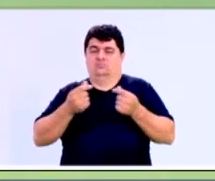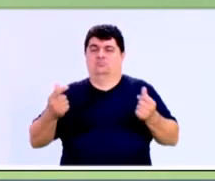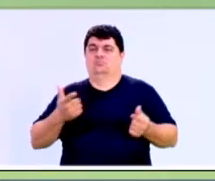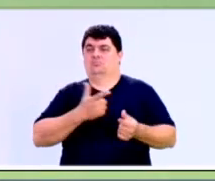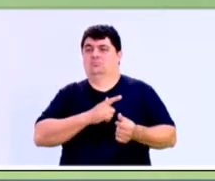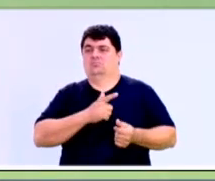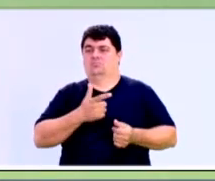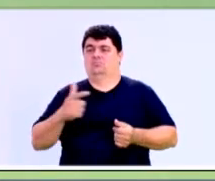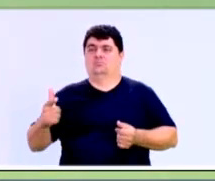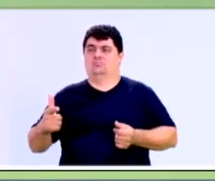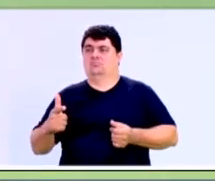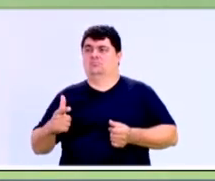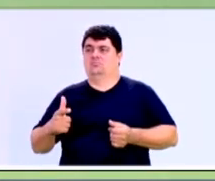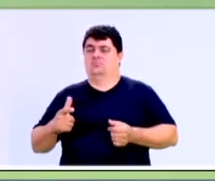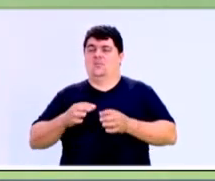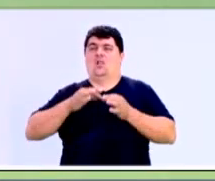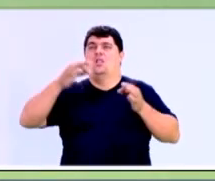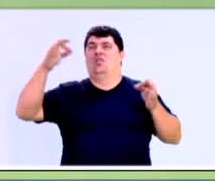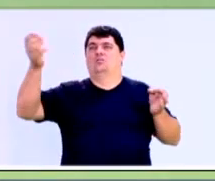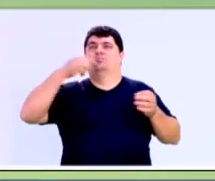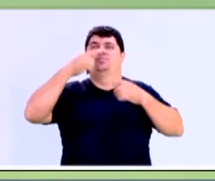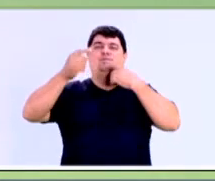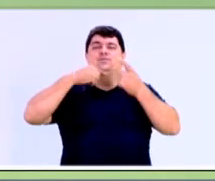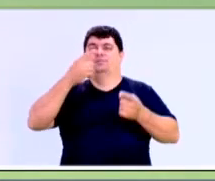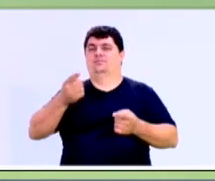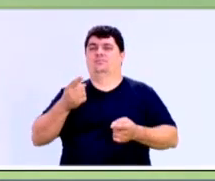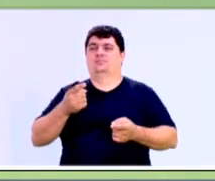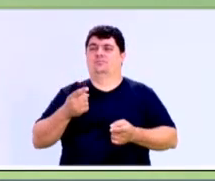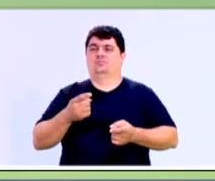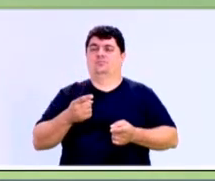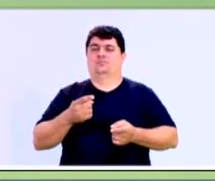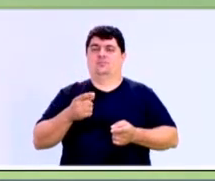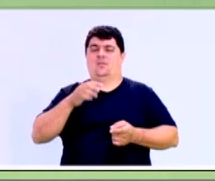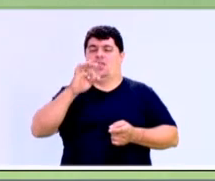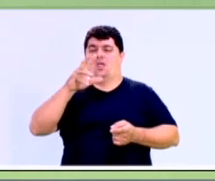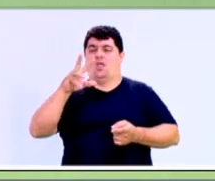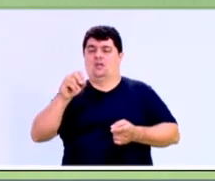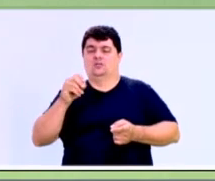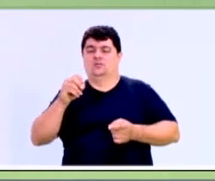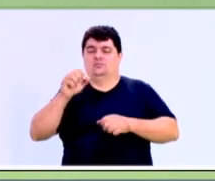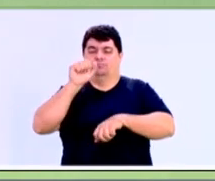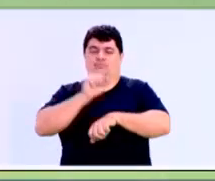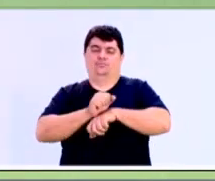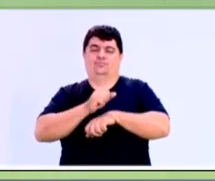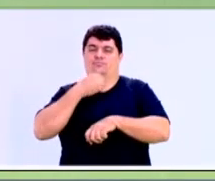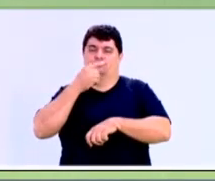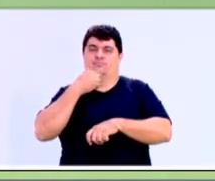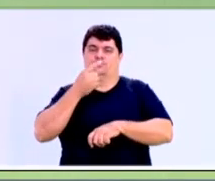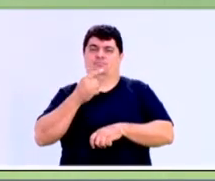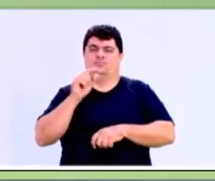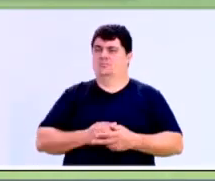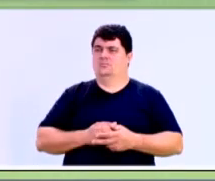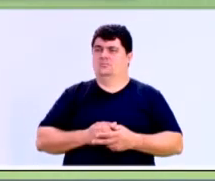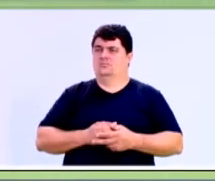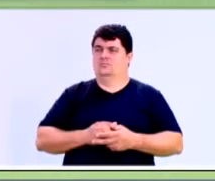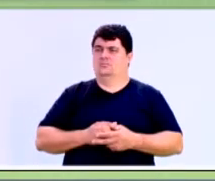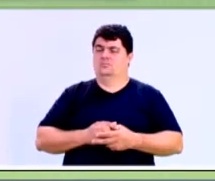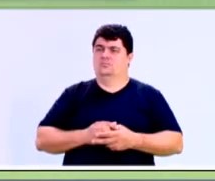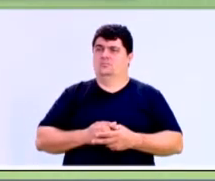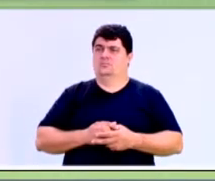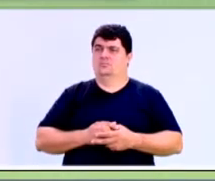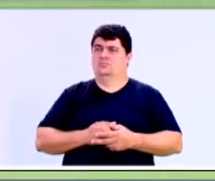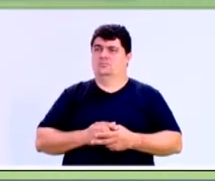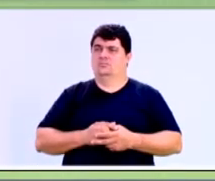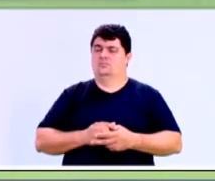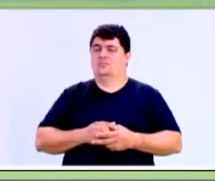aplicados a longo prazo, ou seja, ativo não circulante. O que é isso então? Para mim